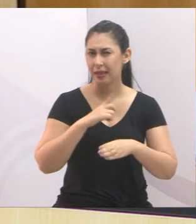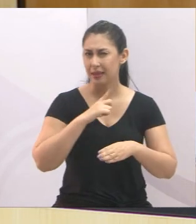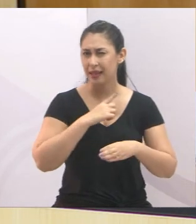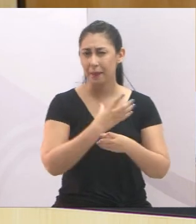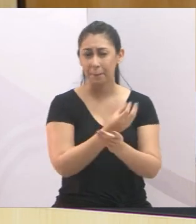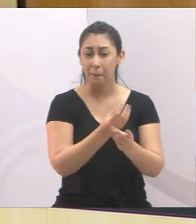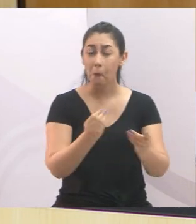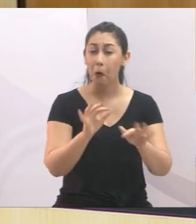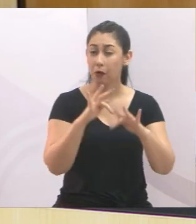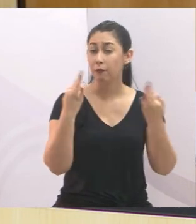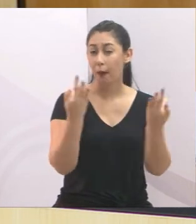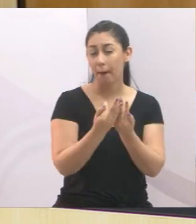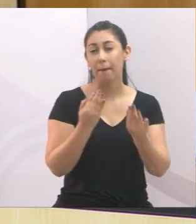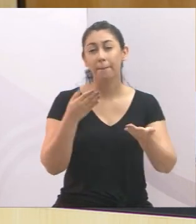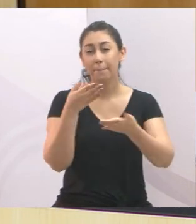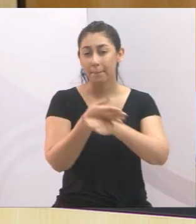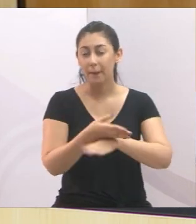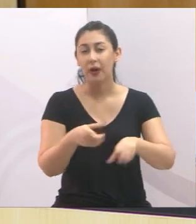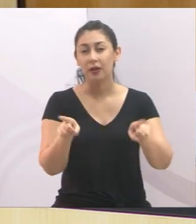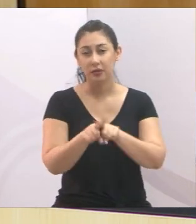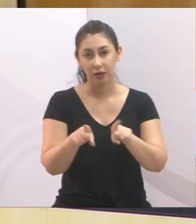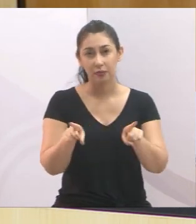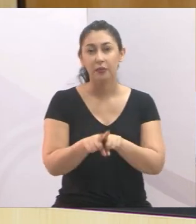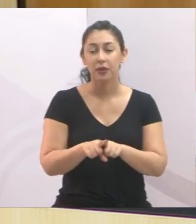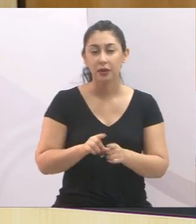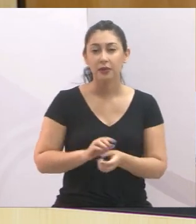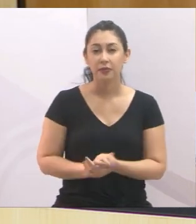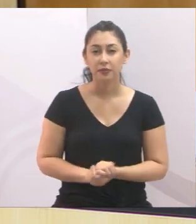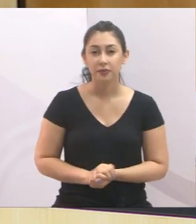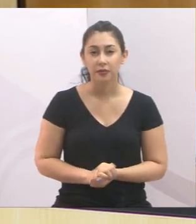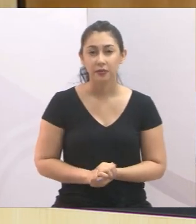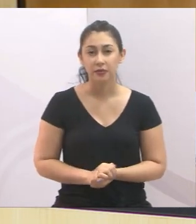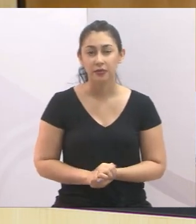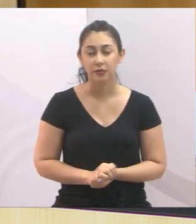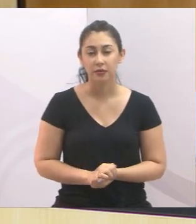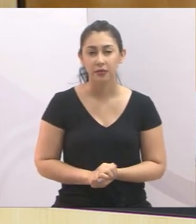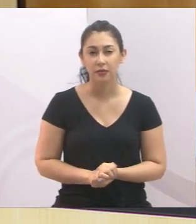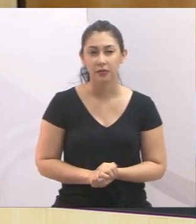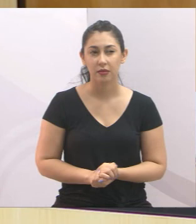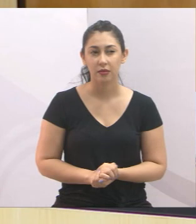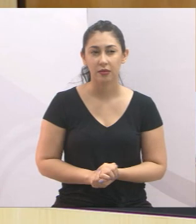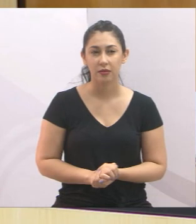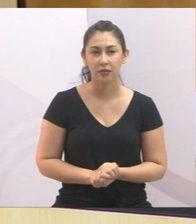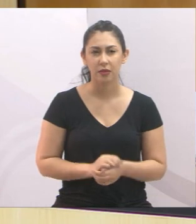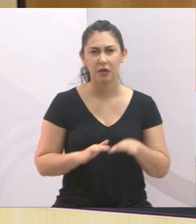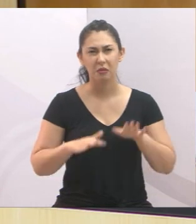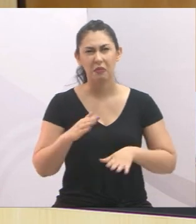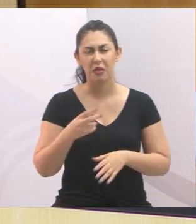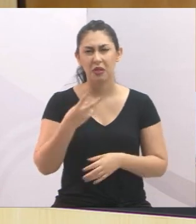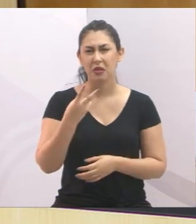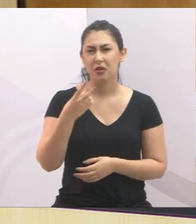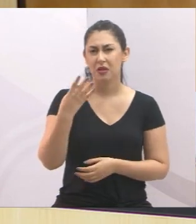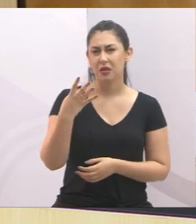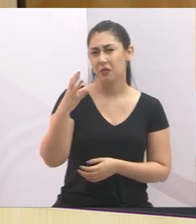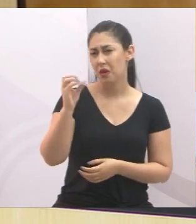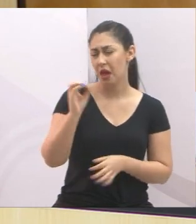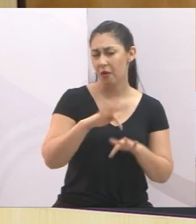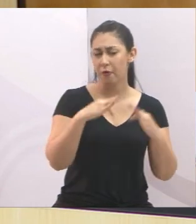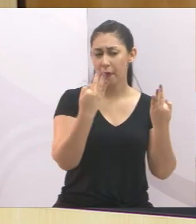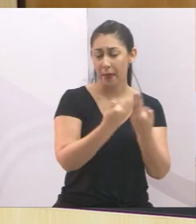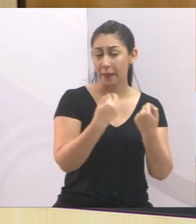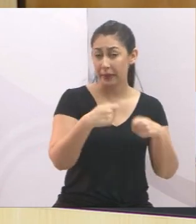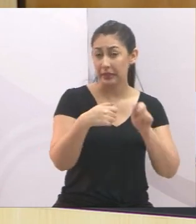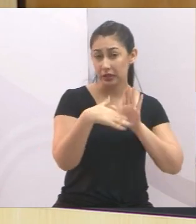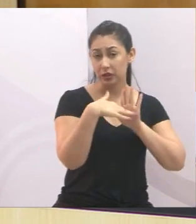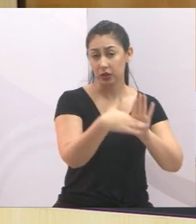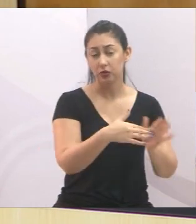nesse assentamento, e na comunidade Quilombo Coração Valente, no bairro Bandeira Branca, cerca de 240 famílias. Considerando que